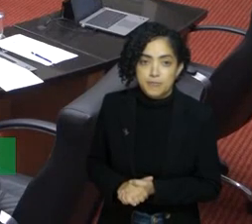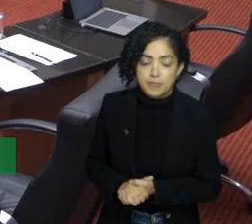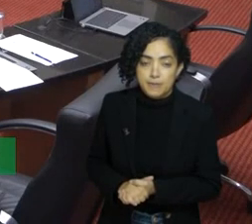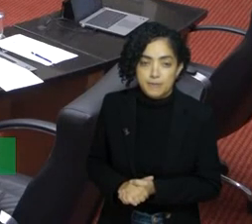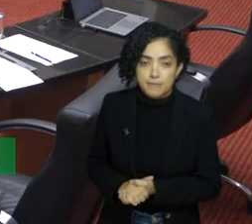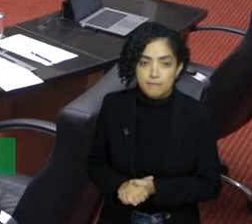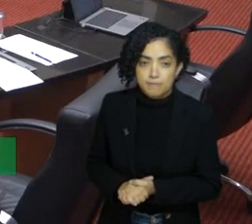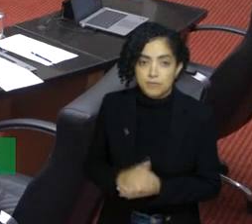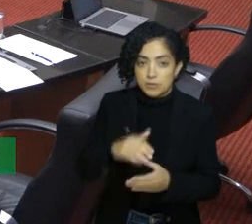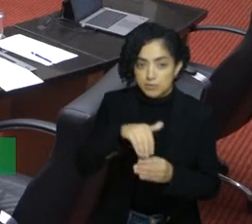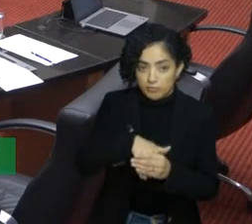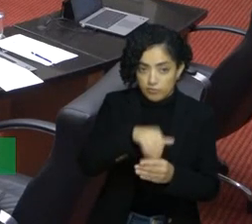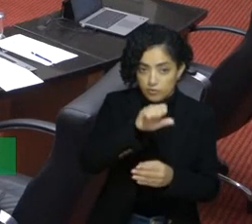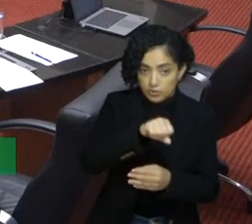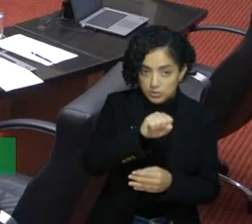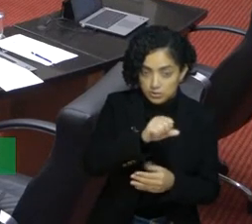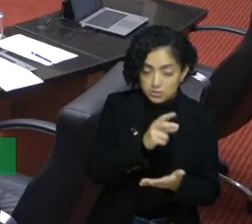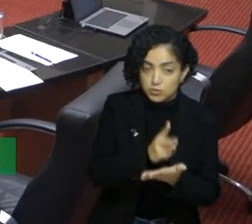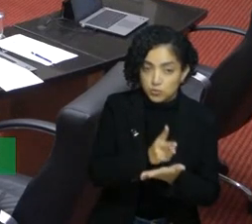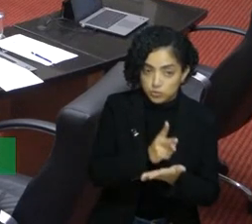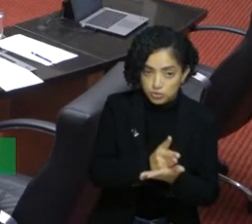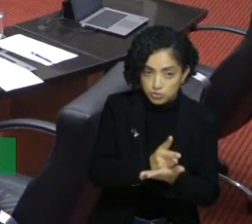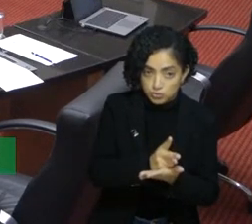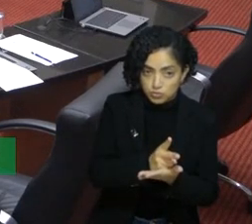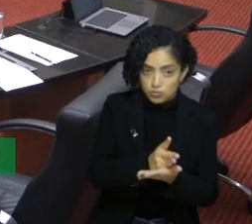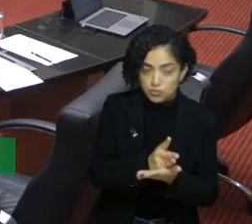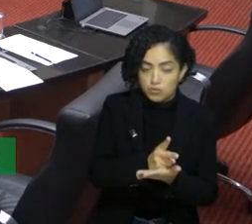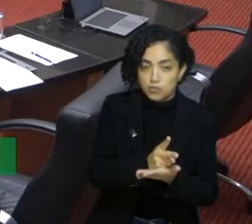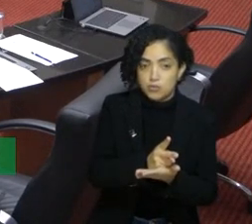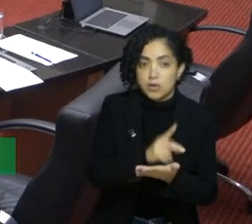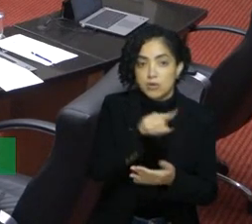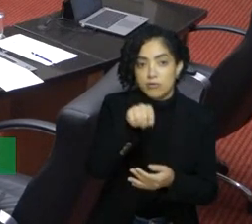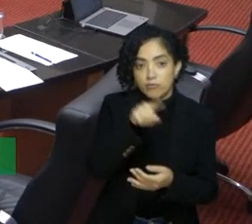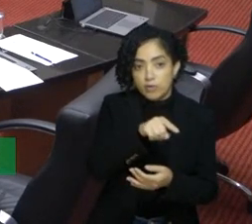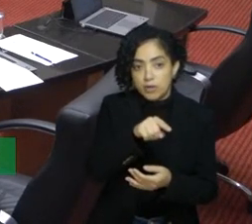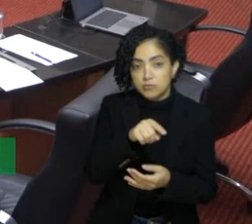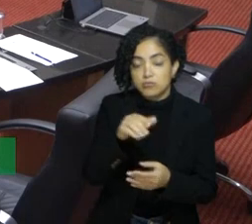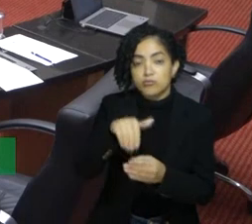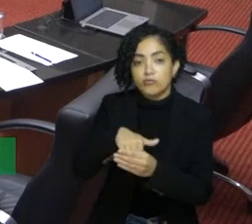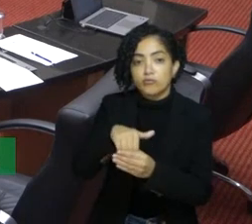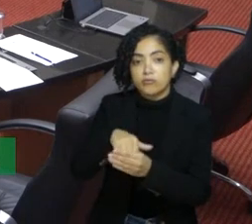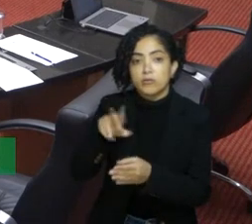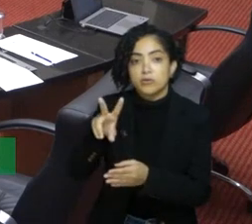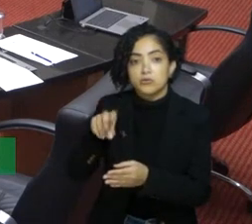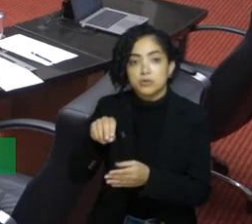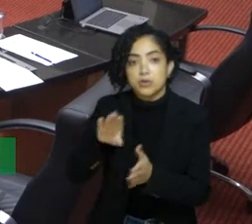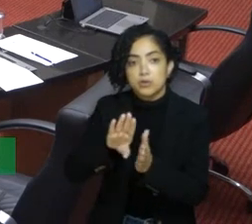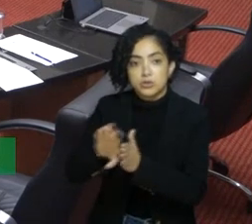Quem vota sim, mantém o veto. Quem vota não, rejeita o veto.